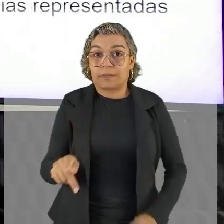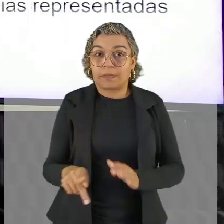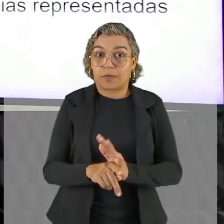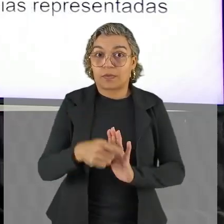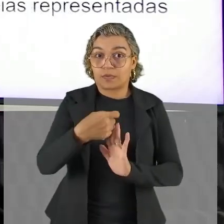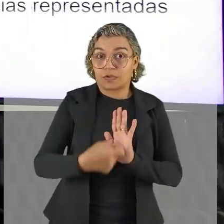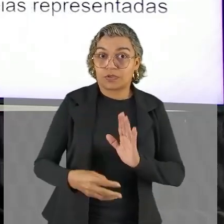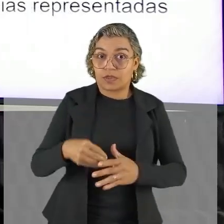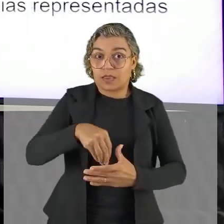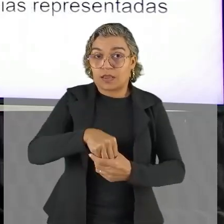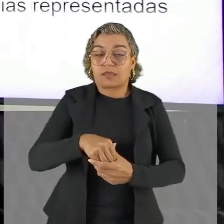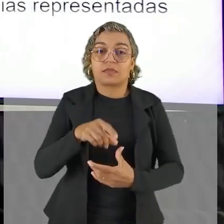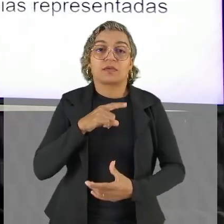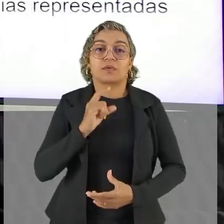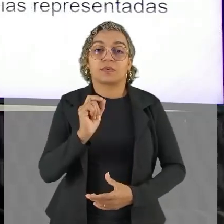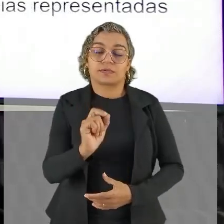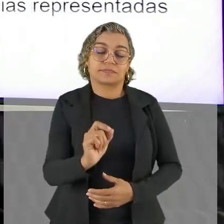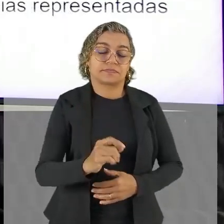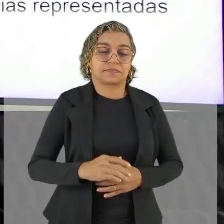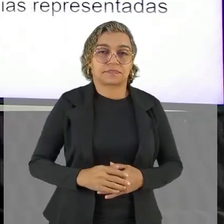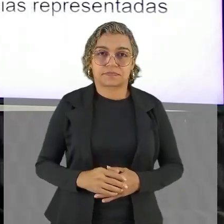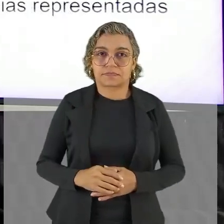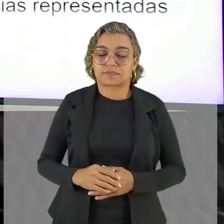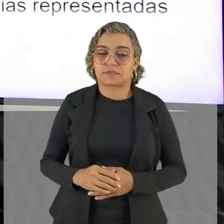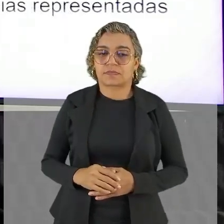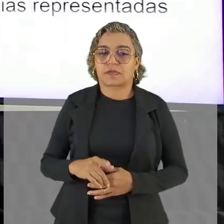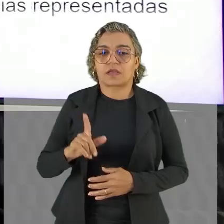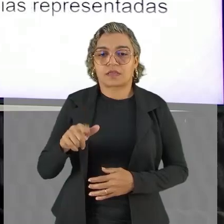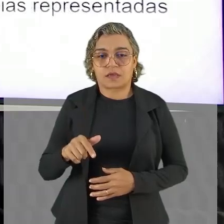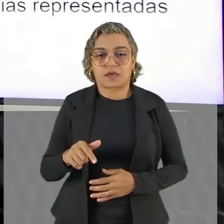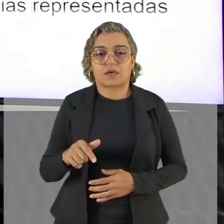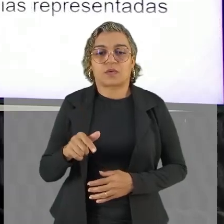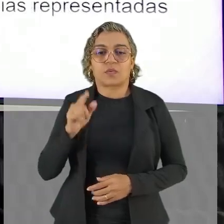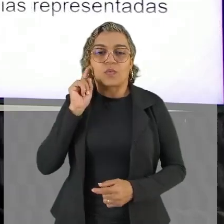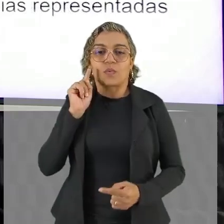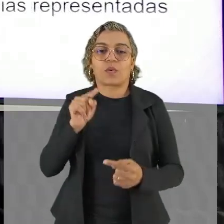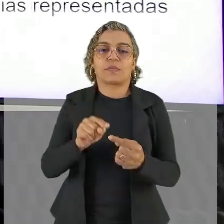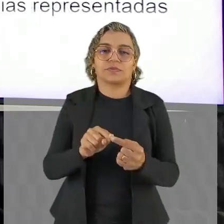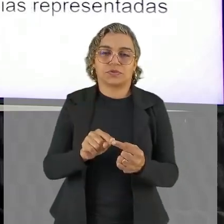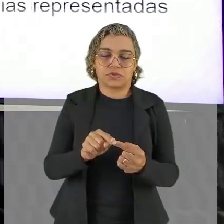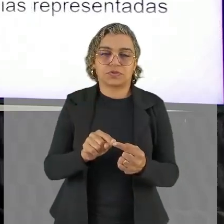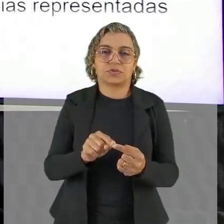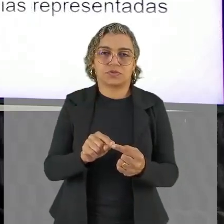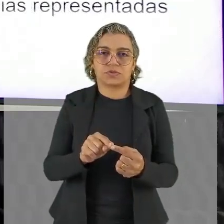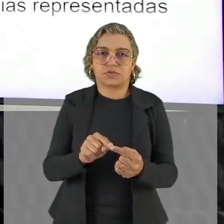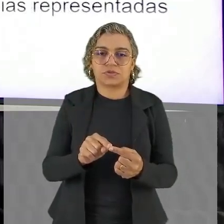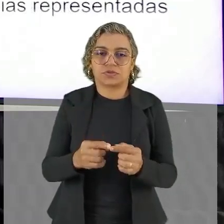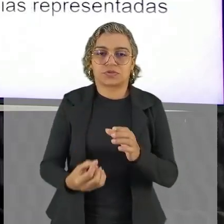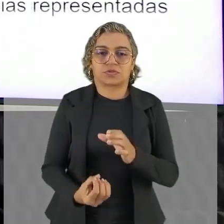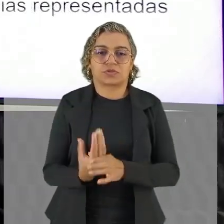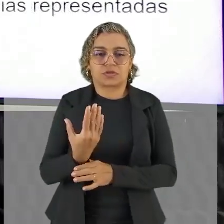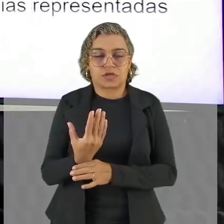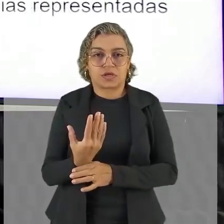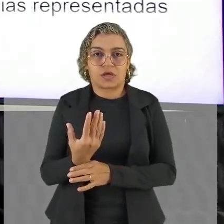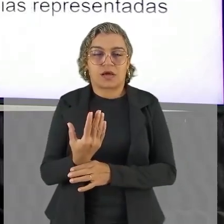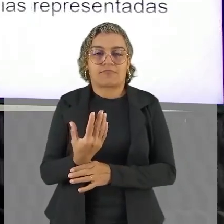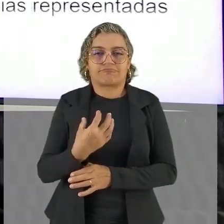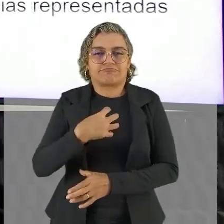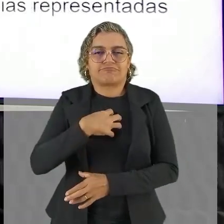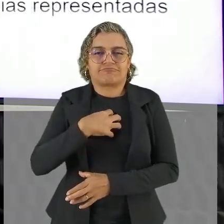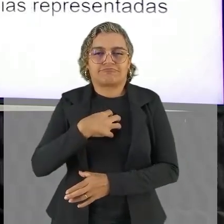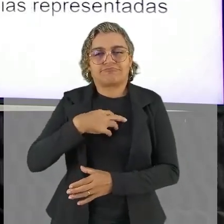textos, eles têm a ideia, né, a intenção de produzir efeitos significativos